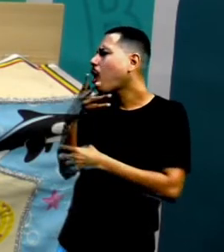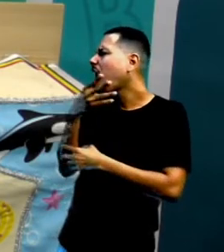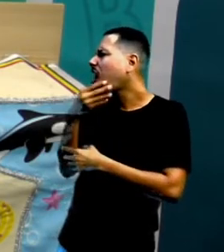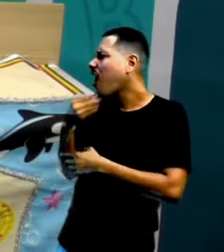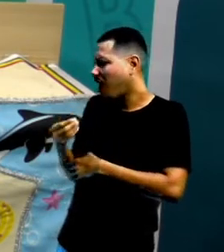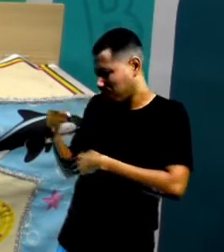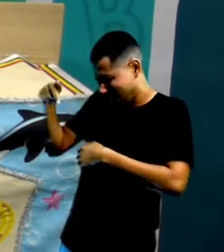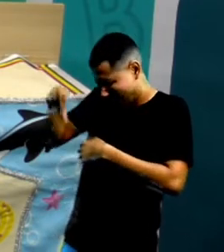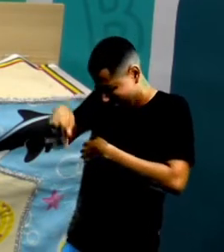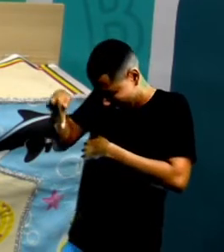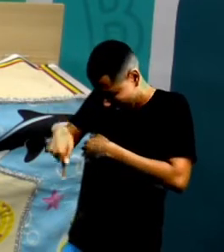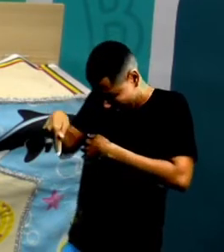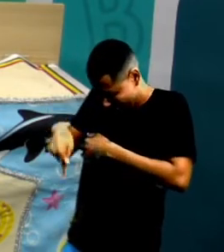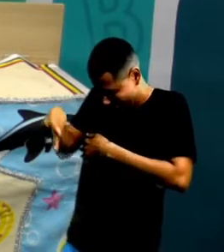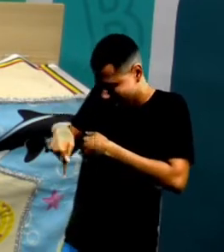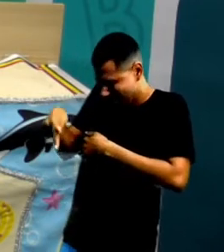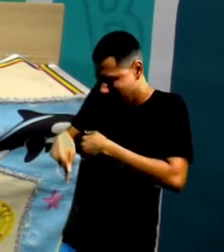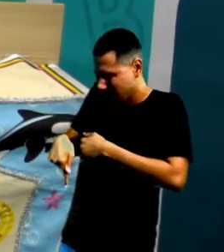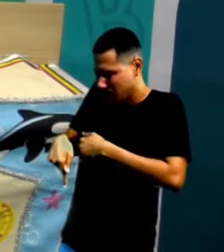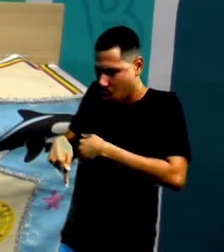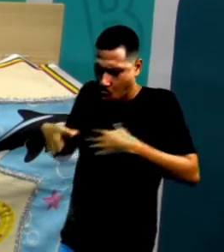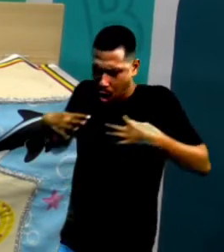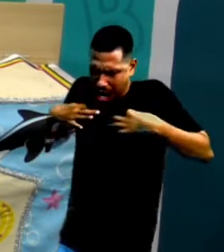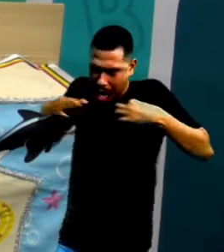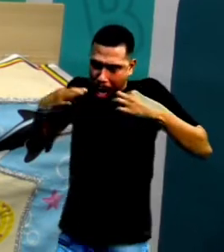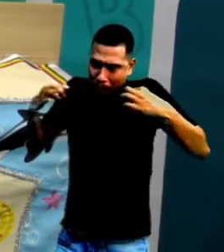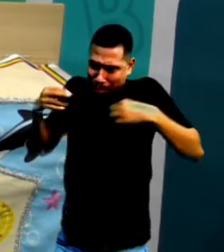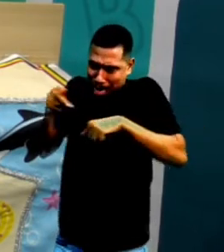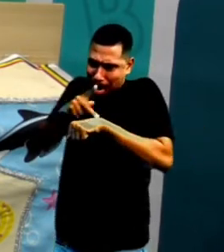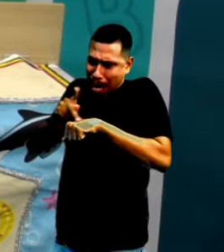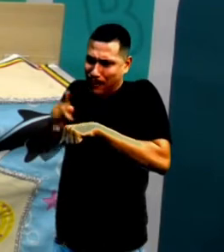aqui embaixo? Camisa preta.